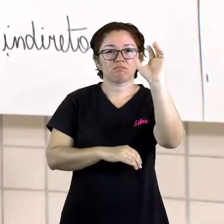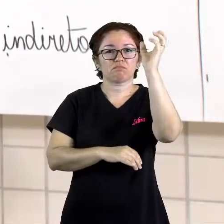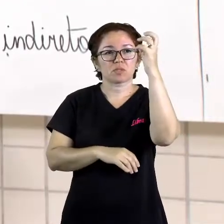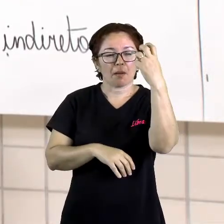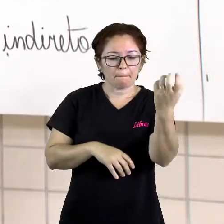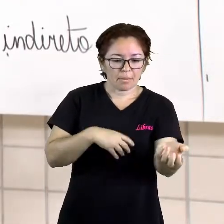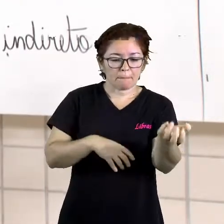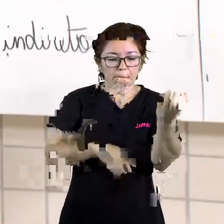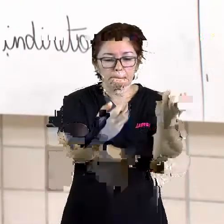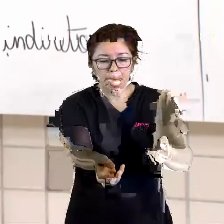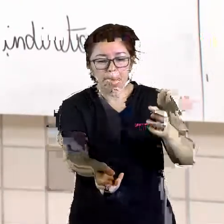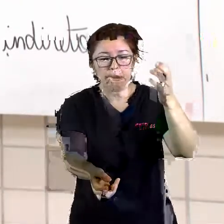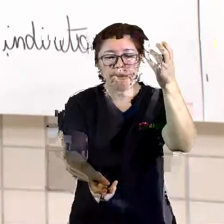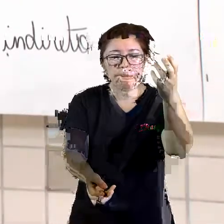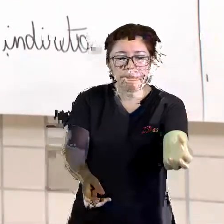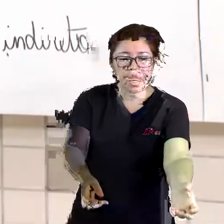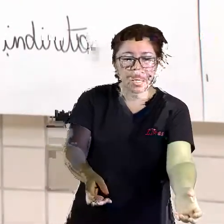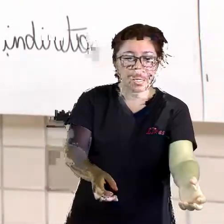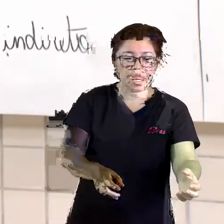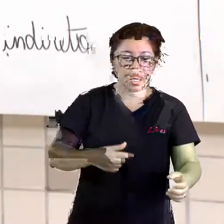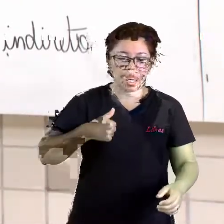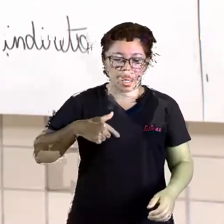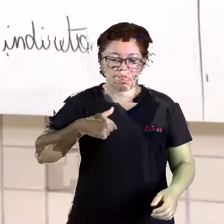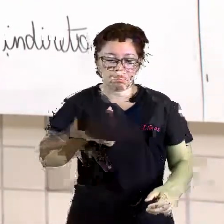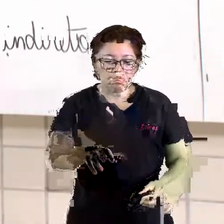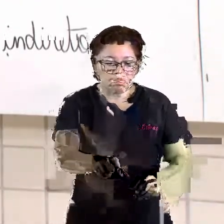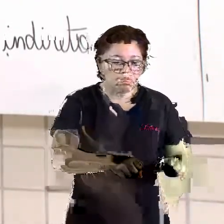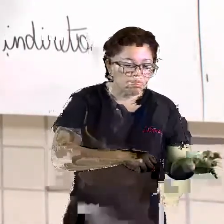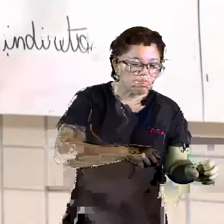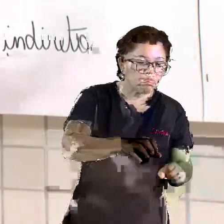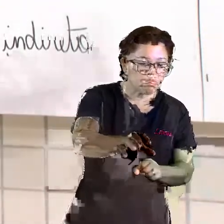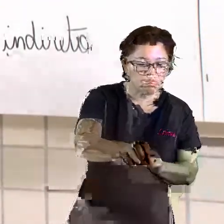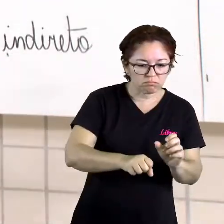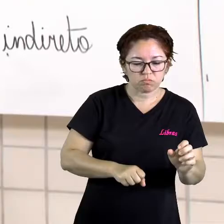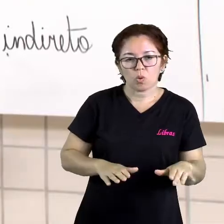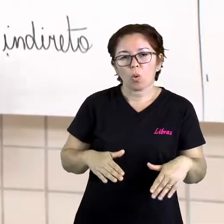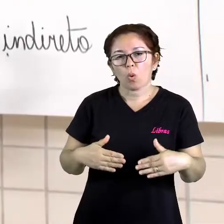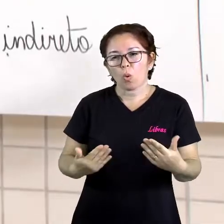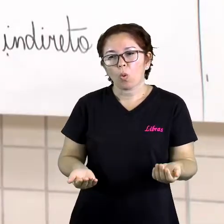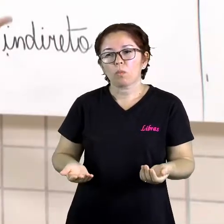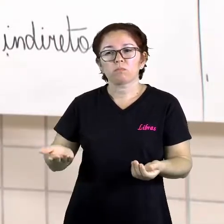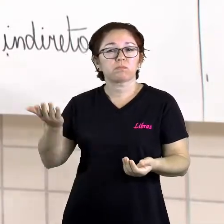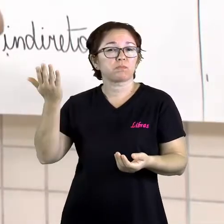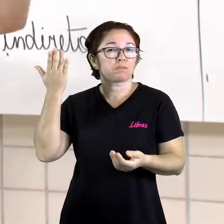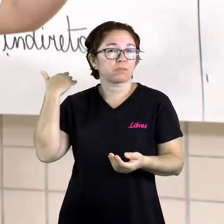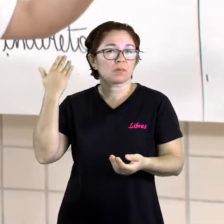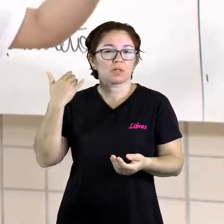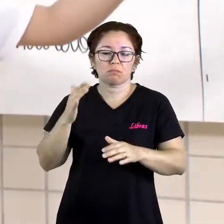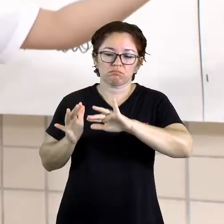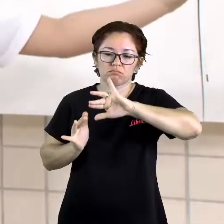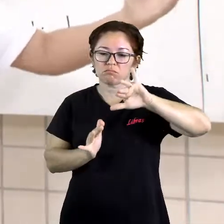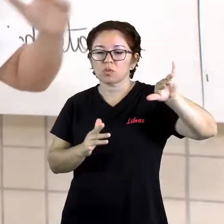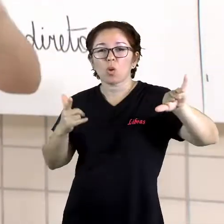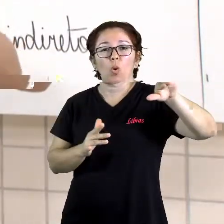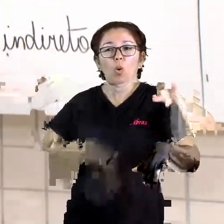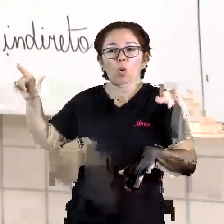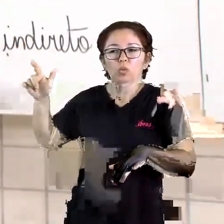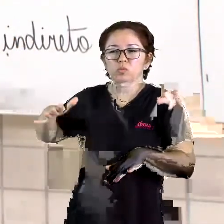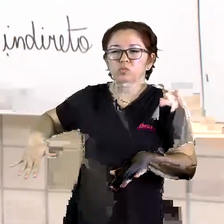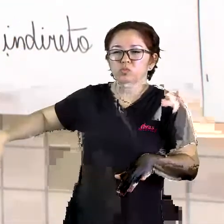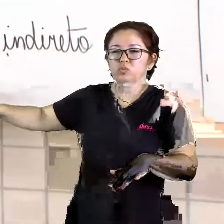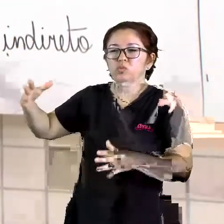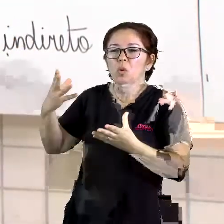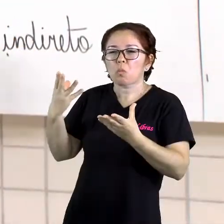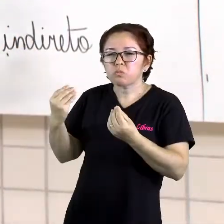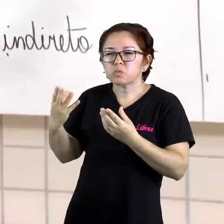de catar, passado concluído, pretérito perfeito. Catava pequi, era uma ação que teve continuidade, ele não catou